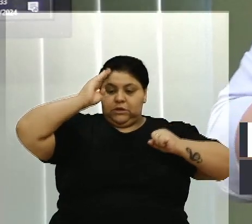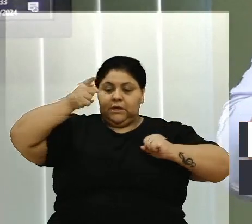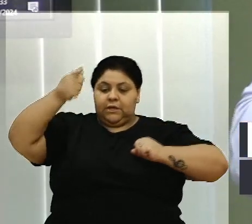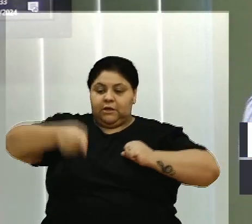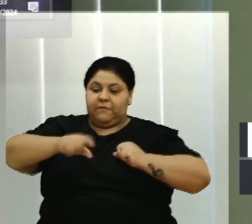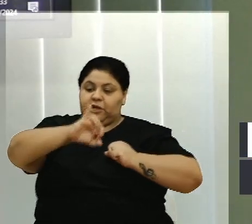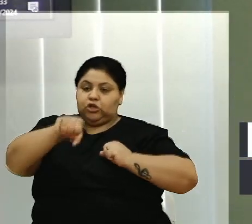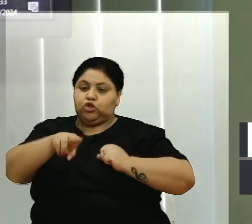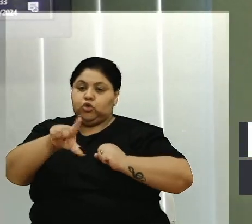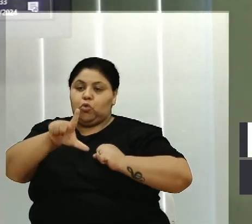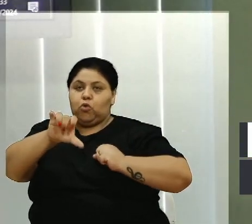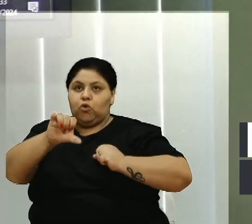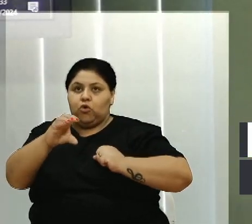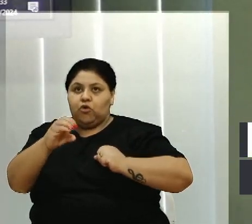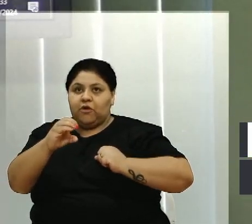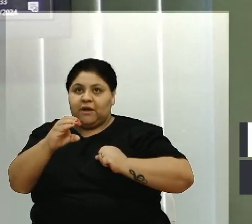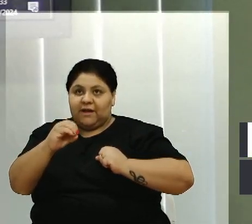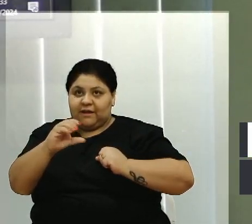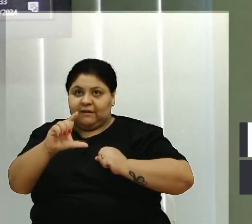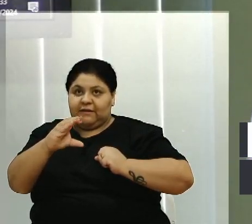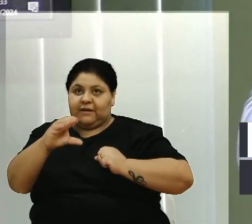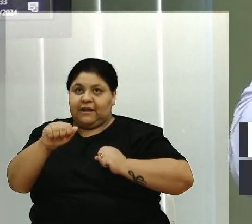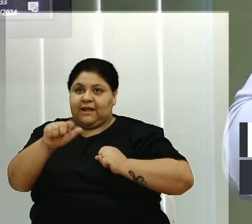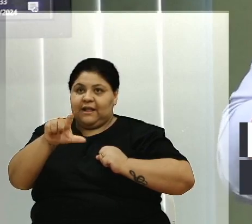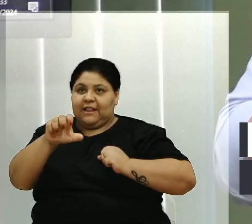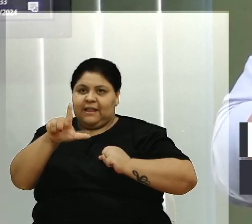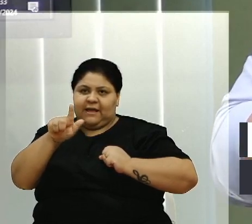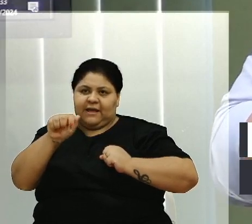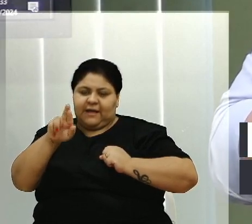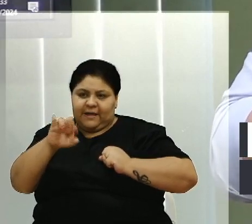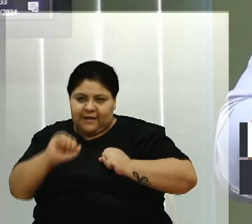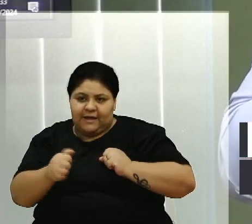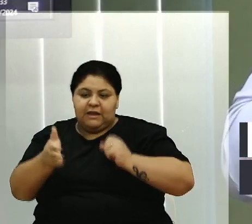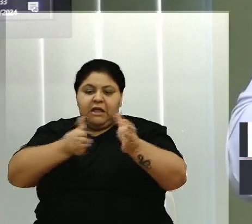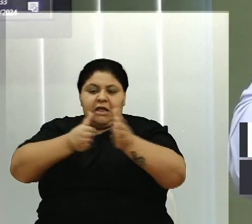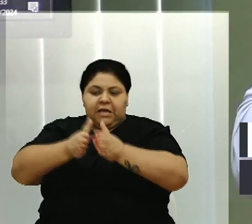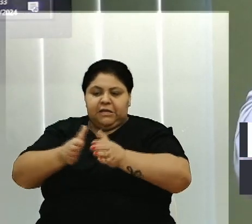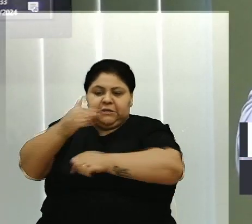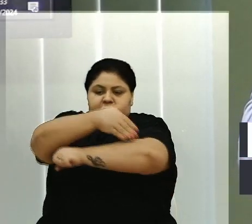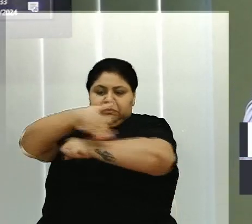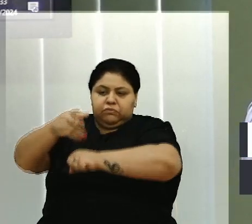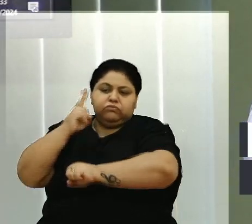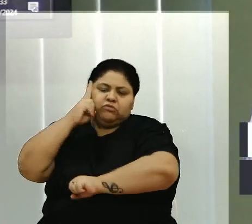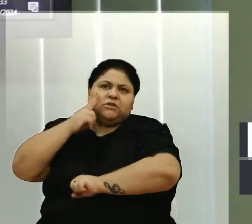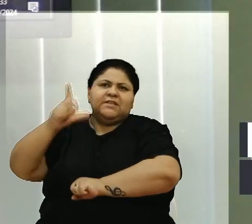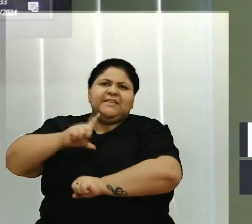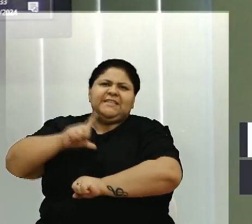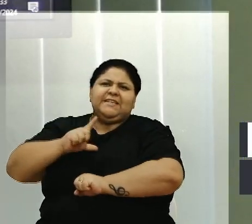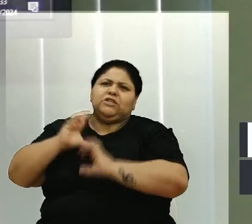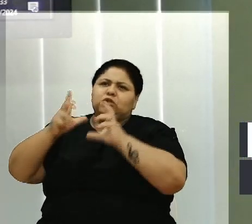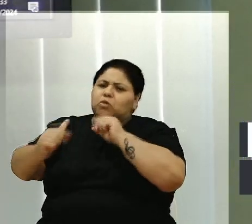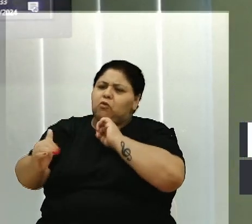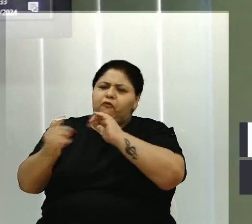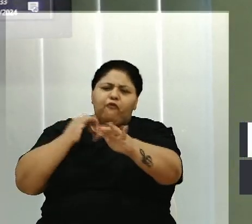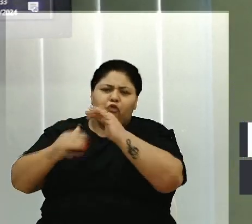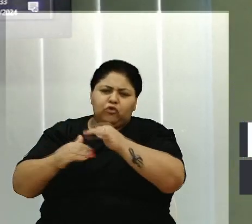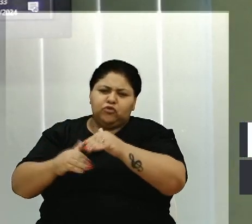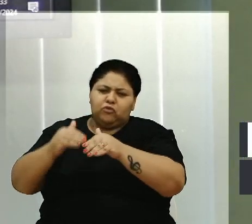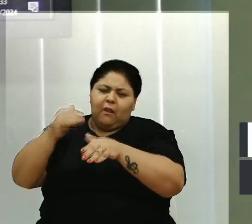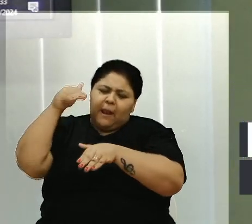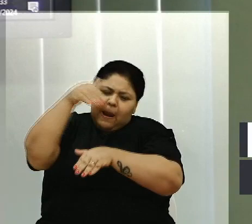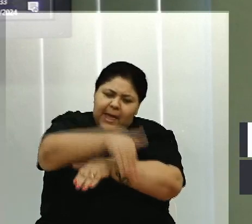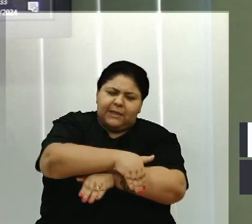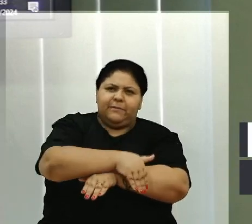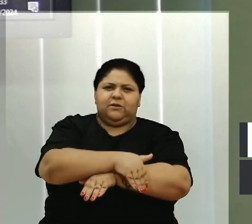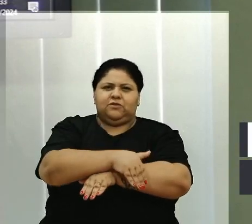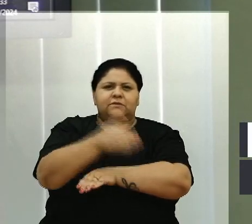que acessa a Estrada do Vinho, e a Rua José Casara, que é onde tem todo o fluxo lá de baixo. Então a Radial